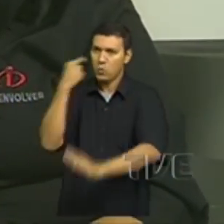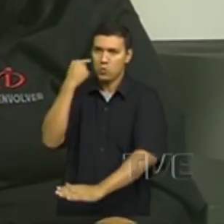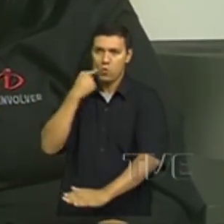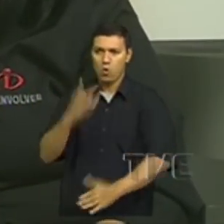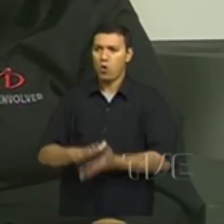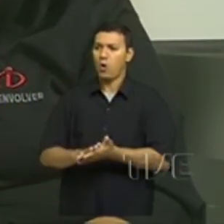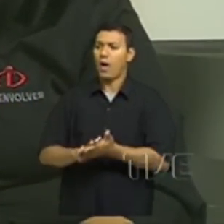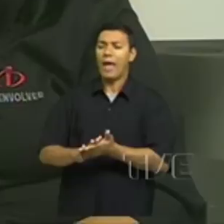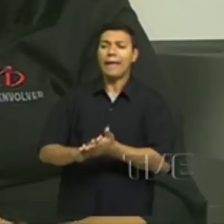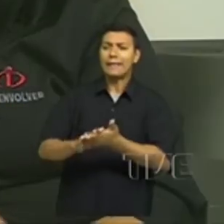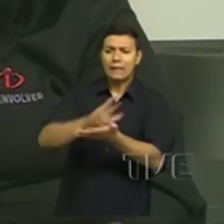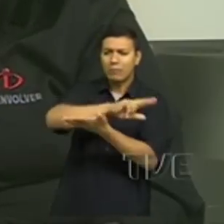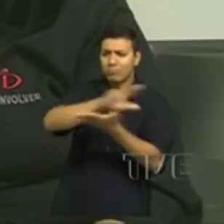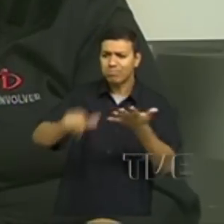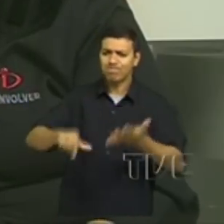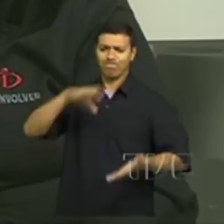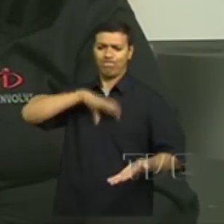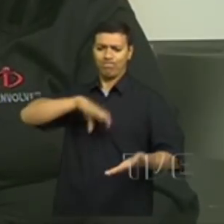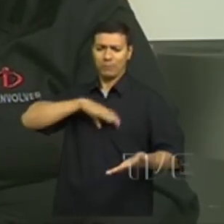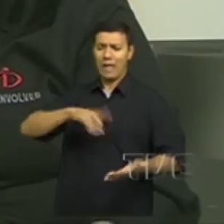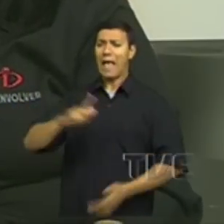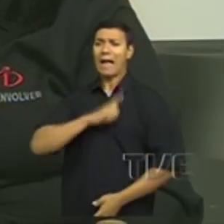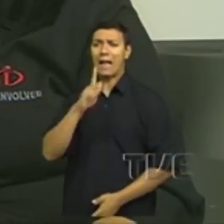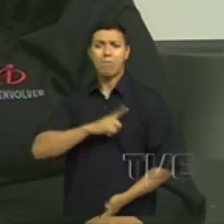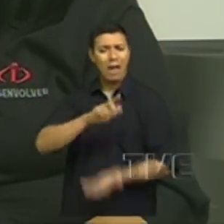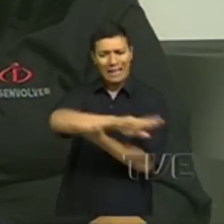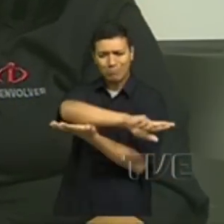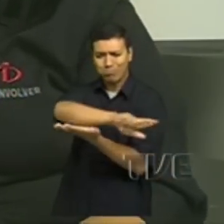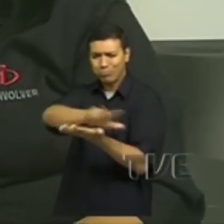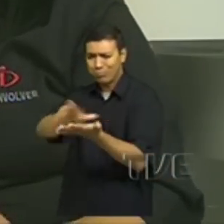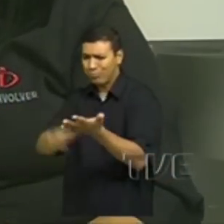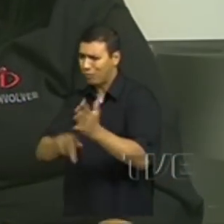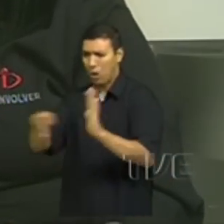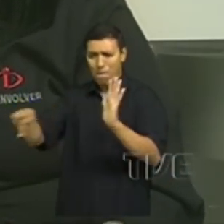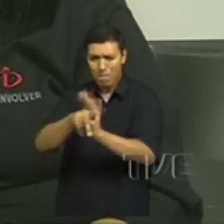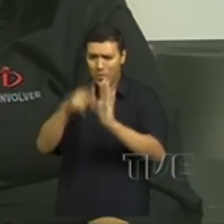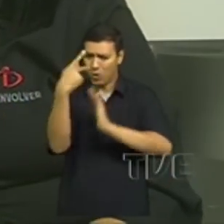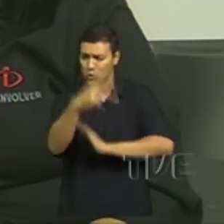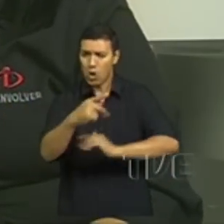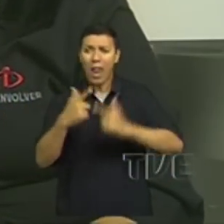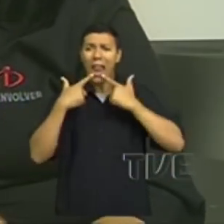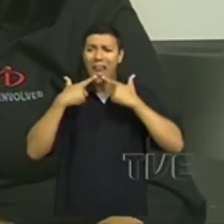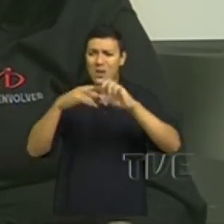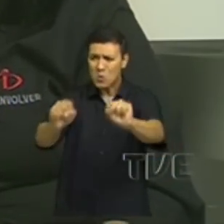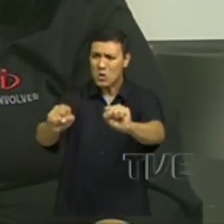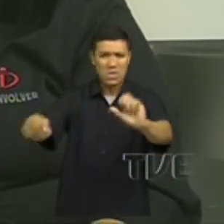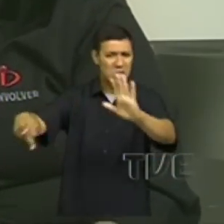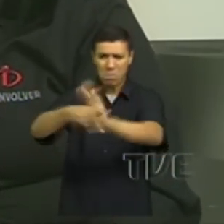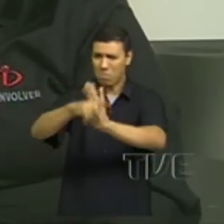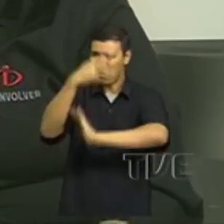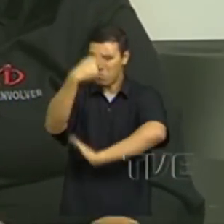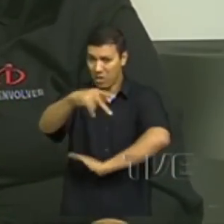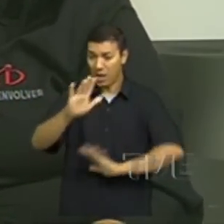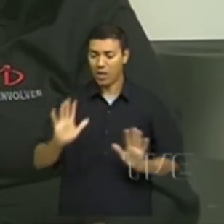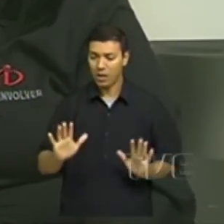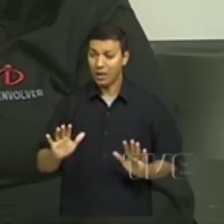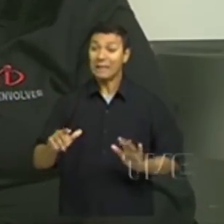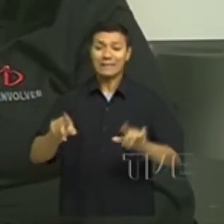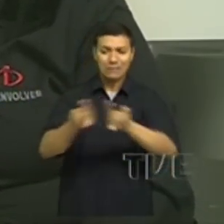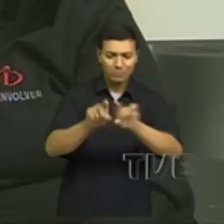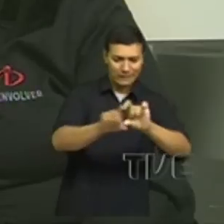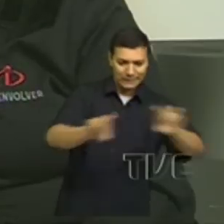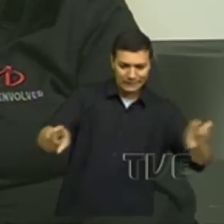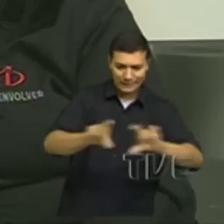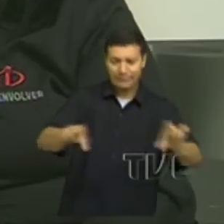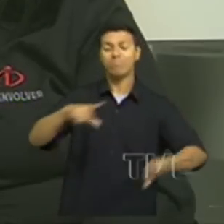semântica, sintática, de uma língua, né? Ela não é um conjunto de palavras soltas ou de mímica. A legenda também, ela